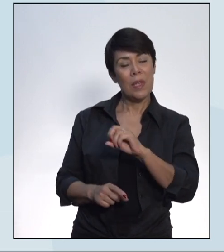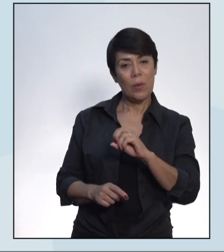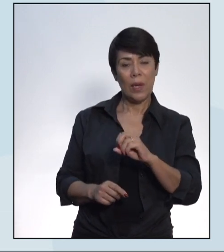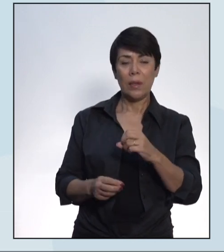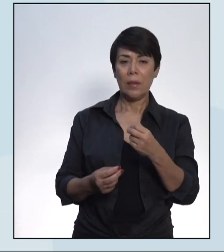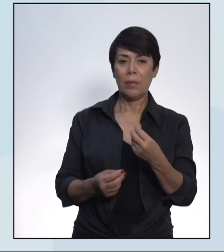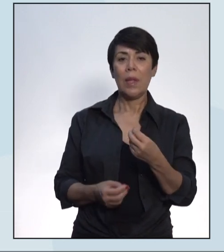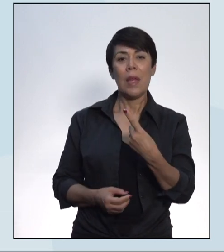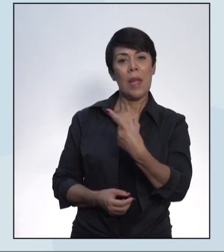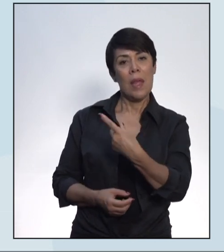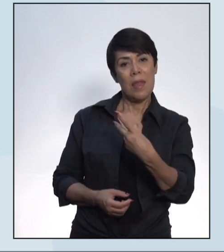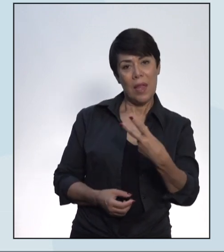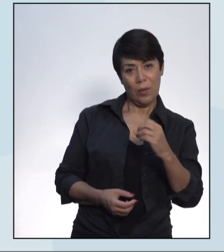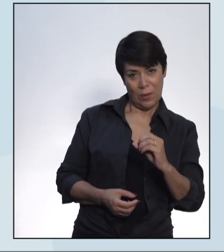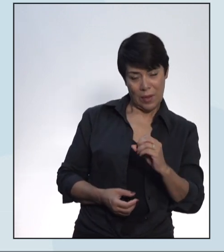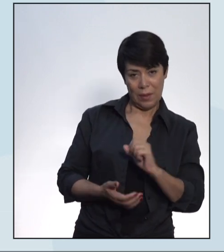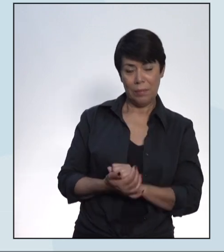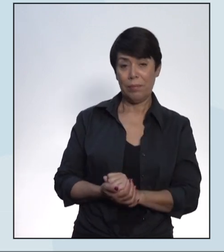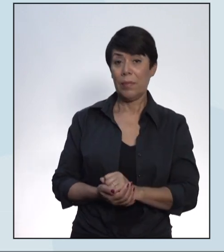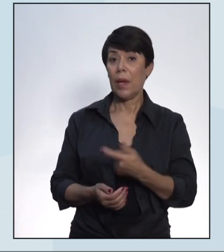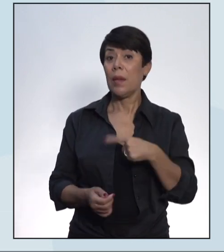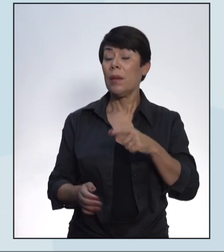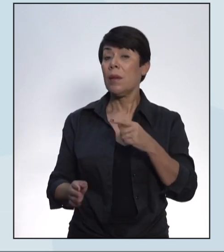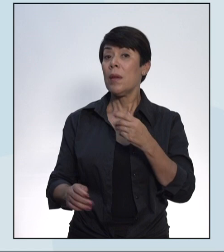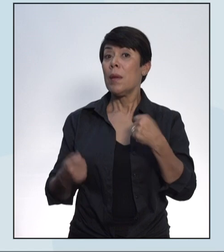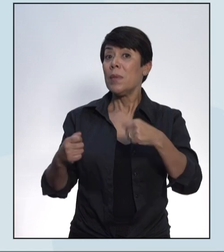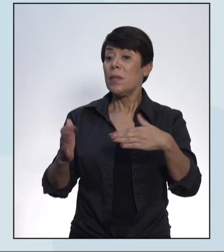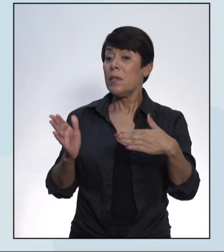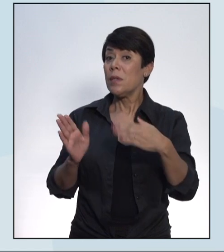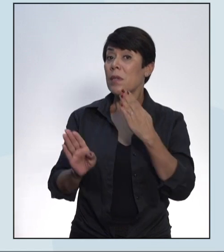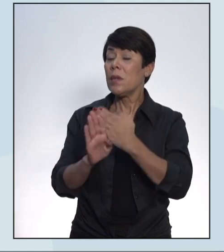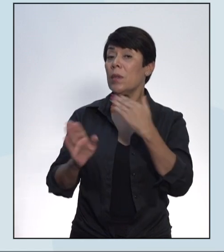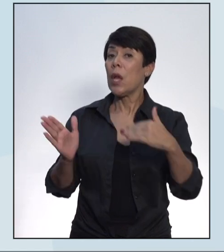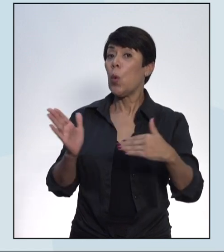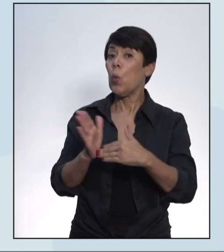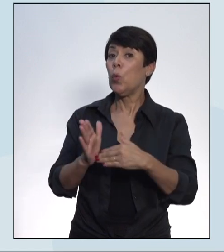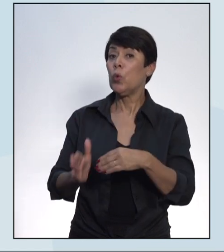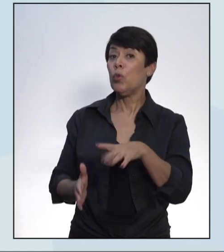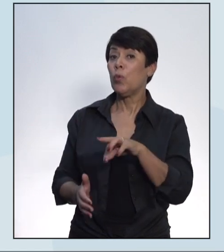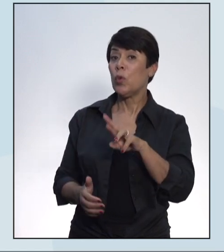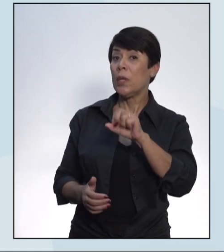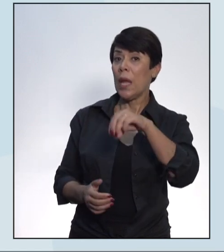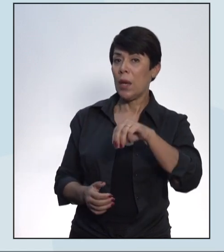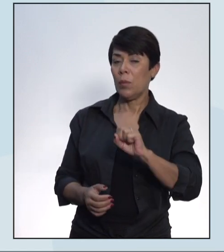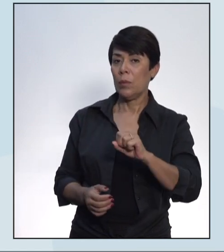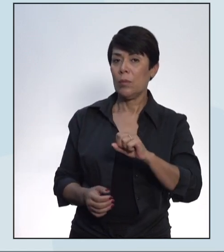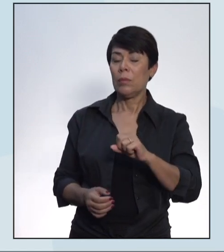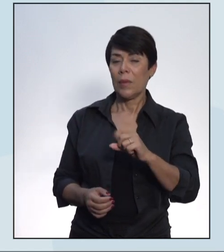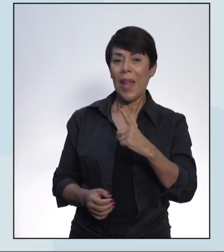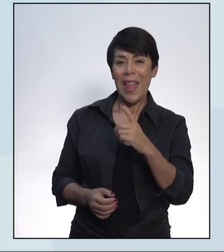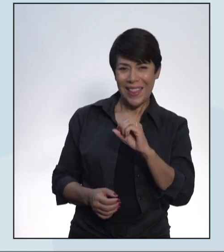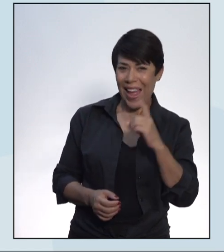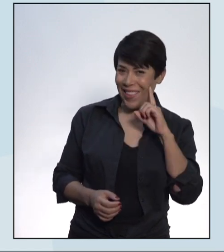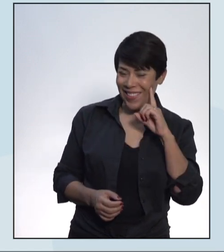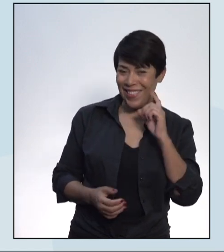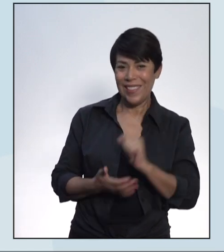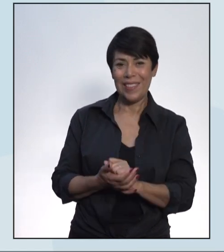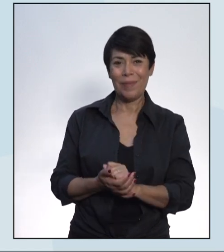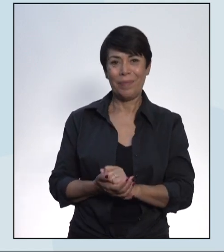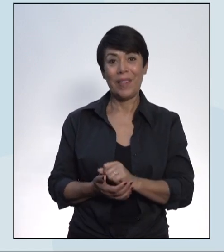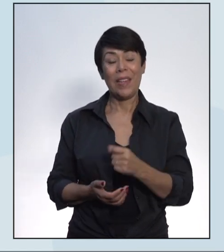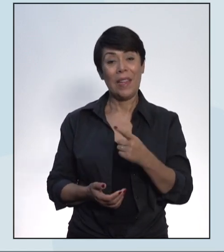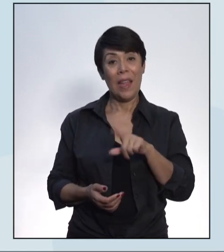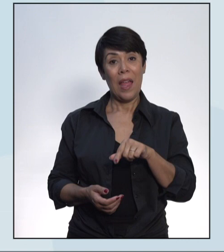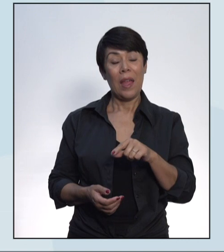Beleza, eu tenho que achar em seguida o último termo. O último termo de 10 dias, no caso, é o meu A10. Então, meu